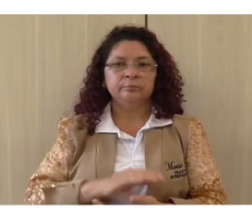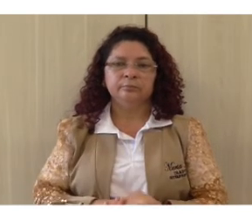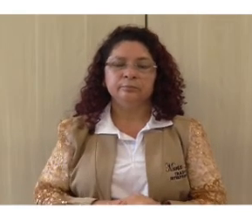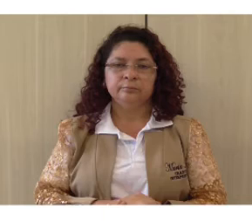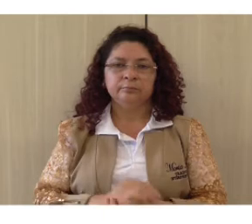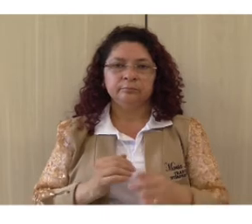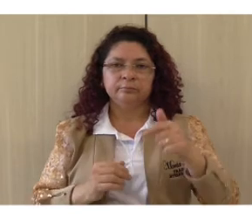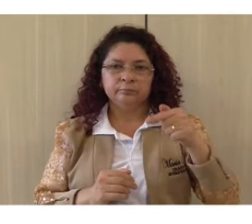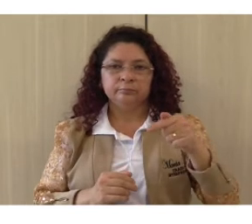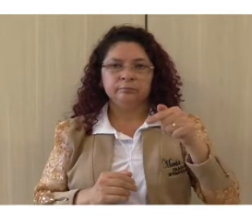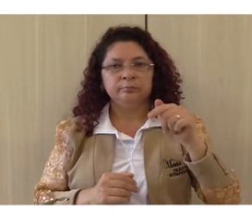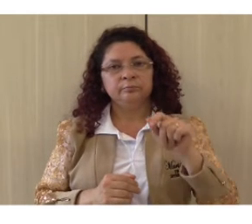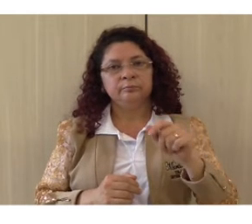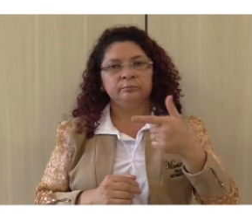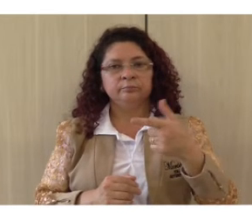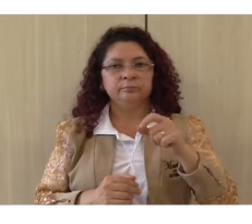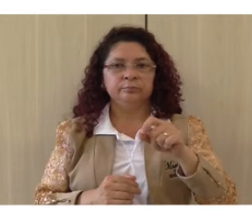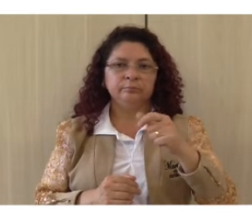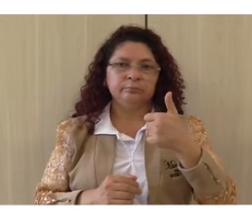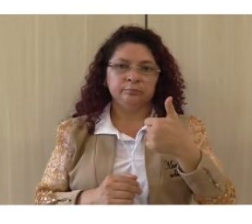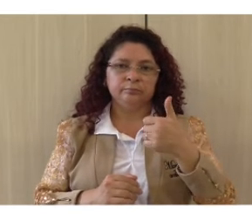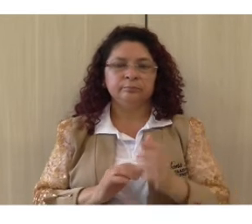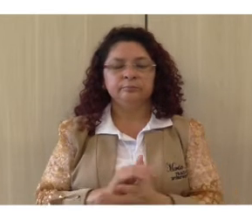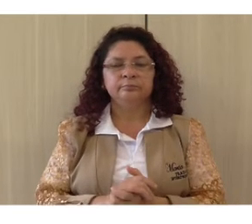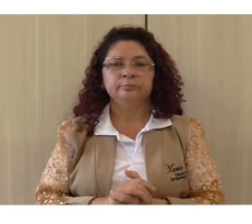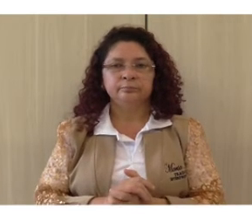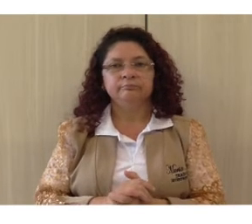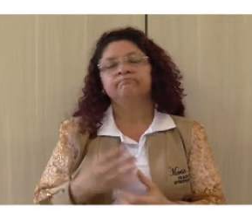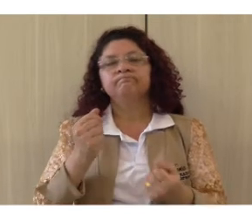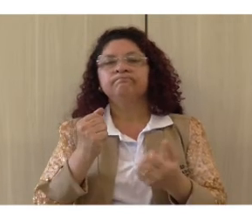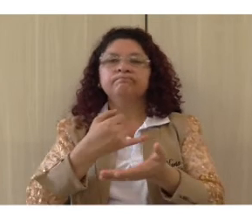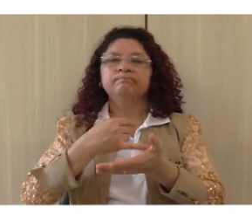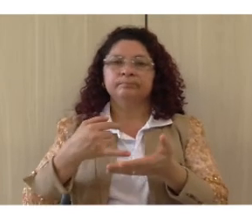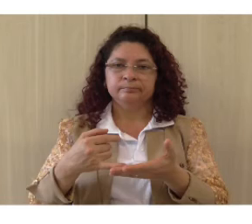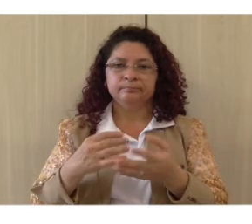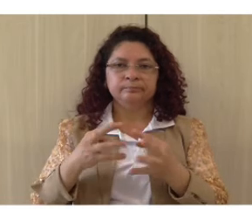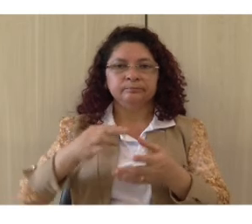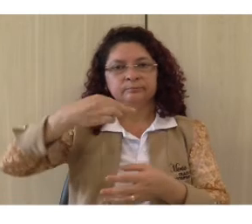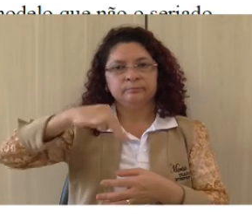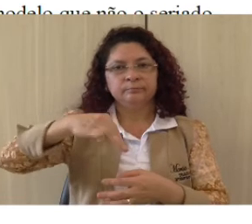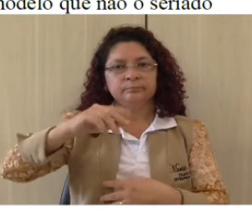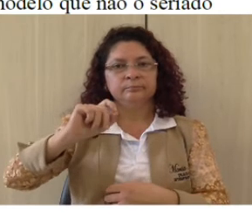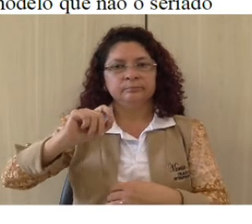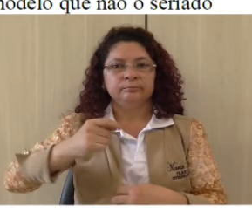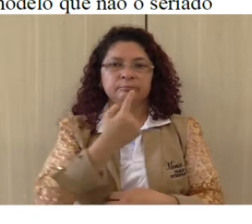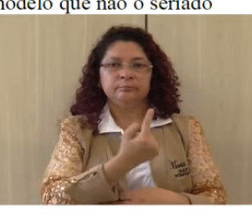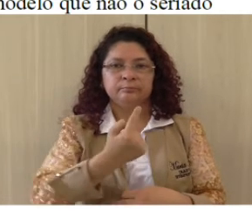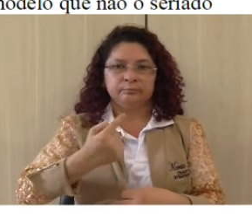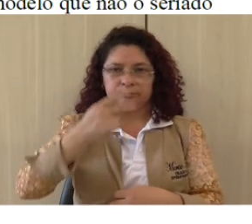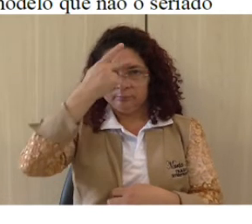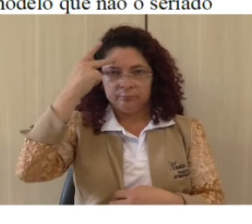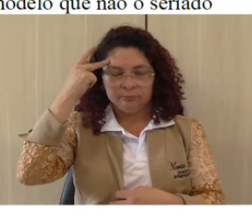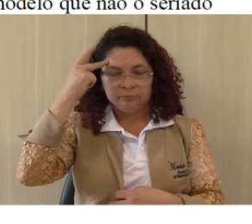Item 7.2.1. Para o processo seletivo será calculada a média aritmética de cada candidato